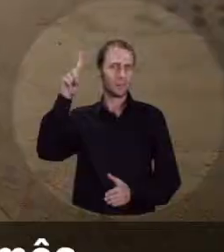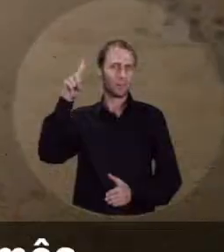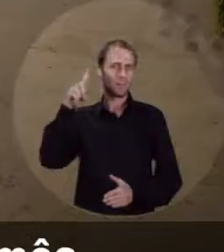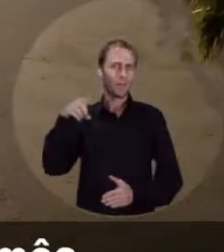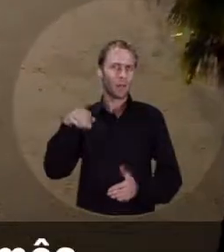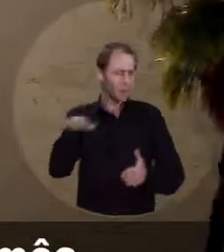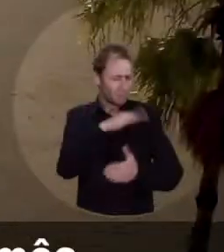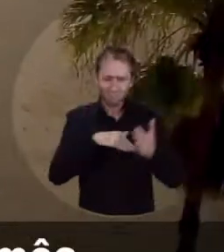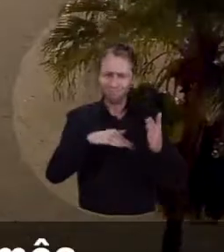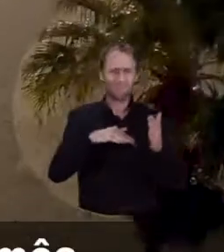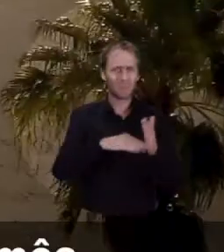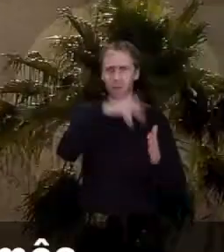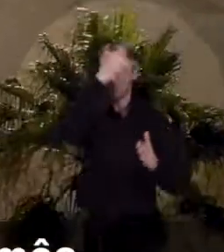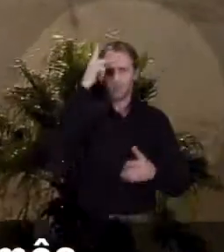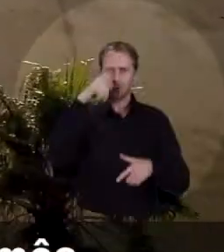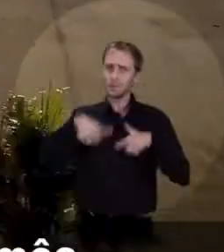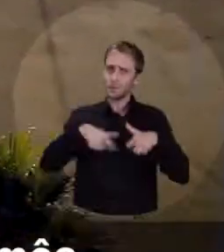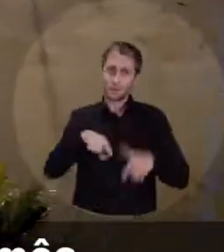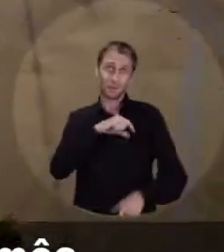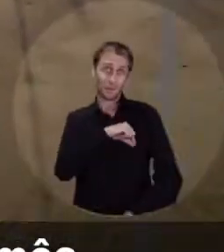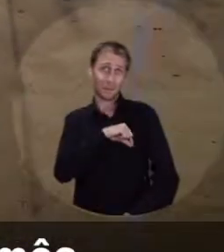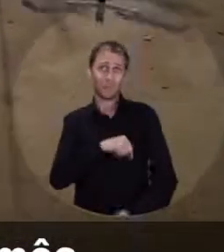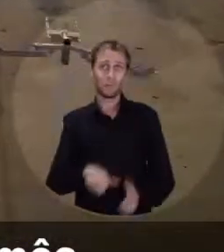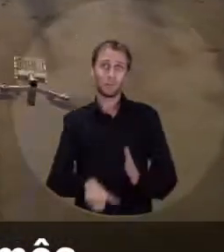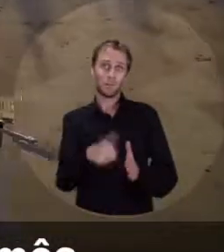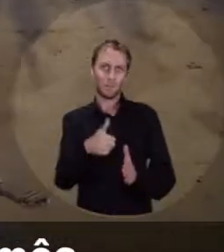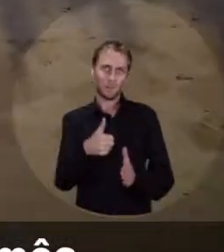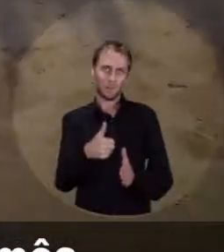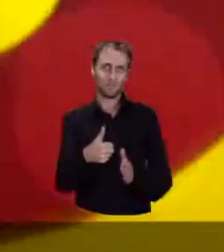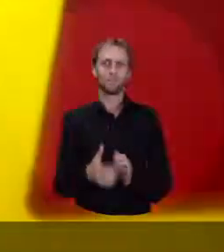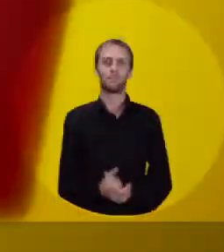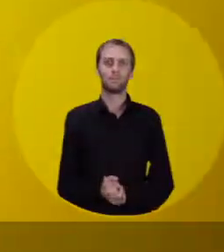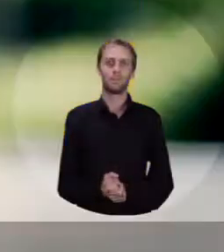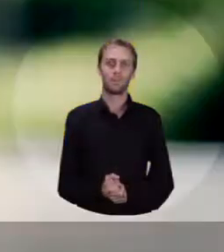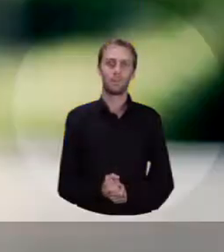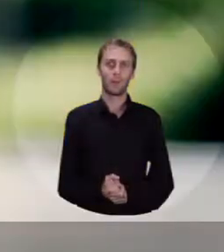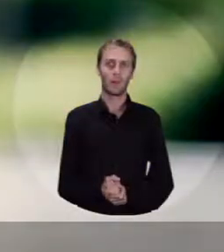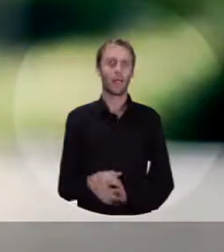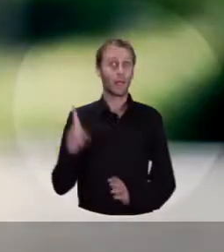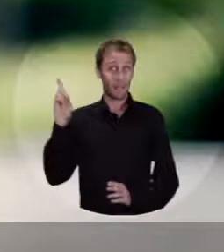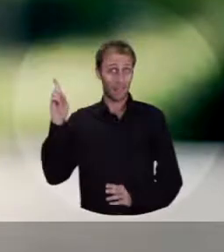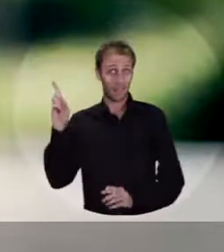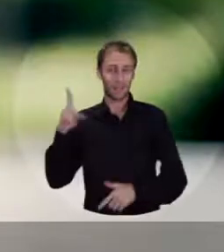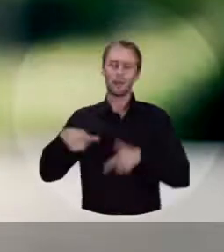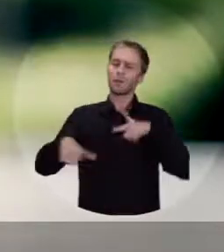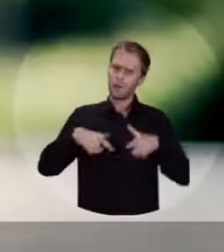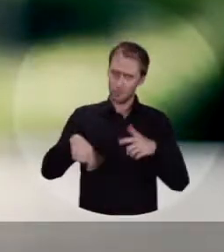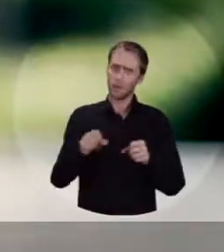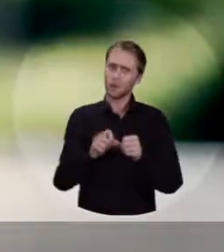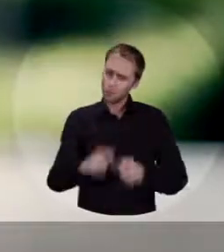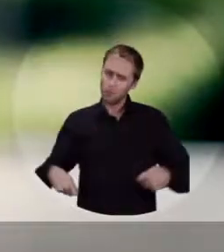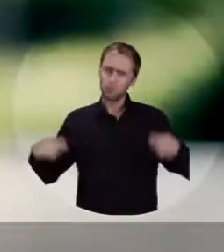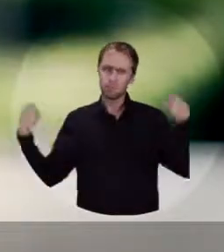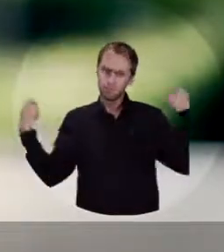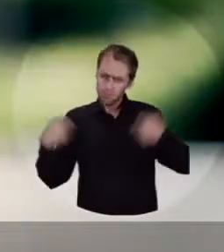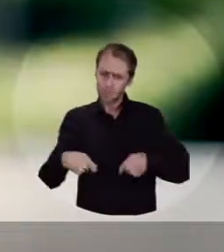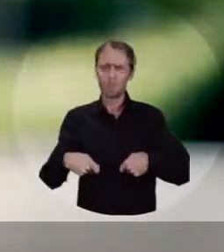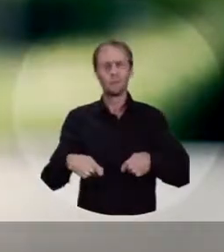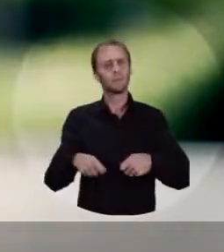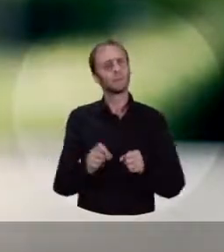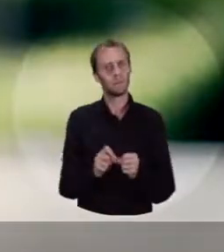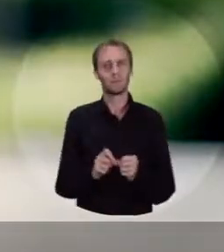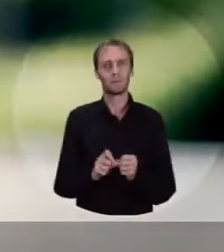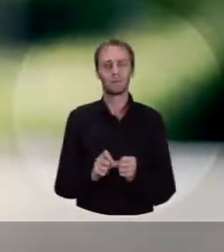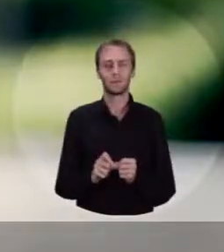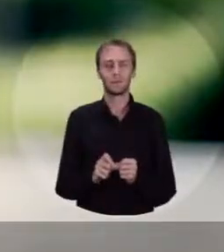breve, todos os servidores receberão no primeiro dia do mês. Eu estou aqui para realizar um trabalho que eu